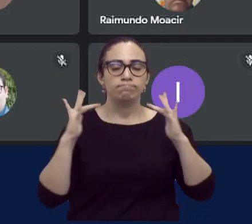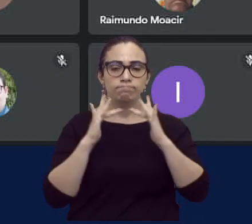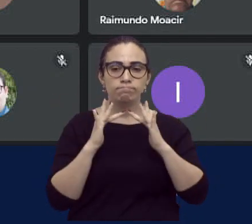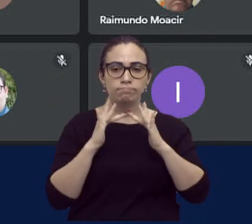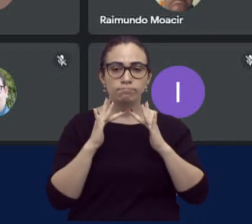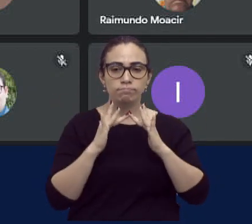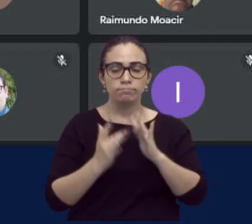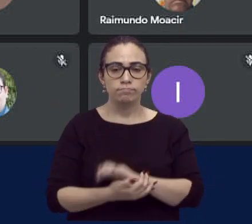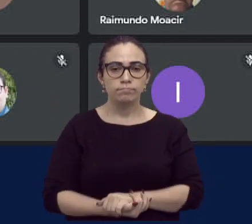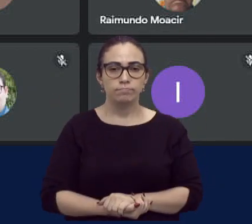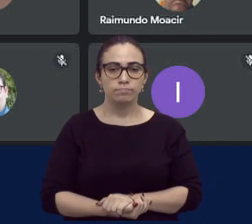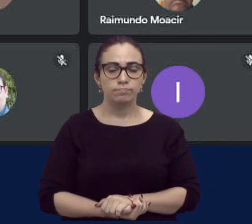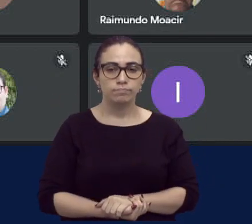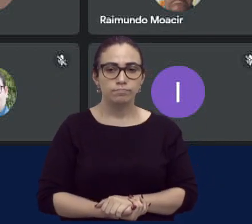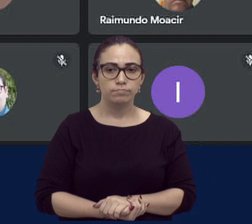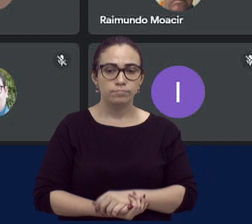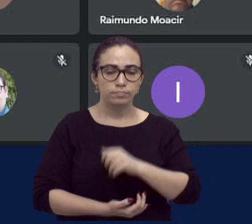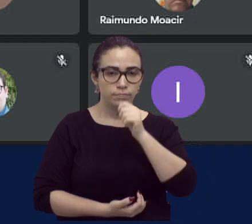e gera conexão.